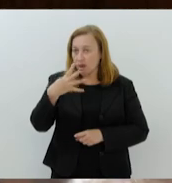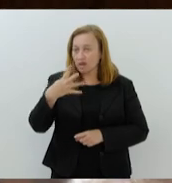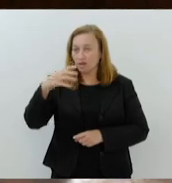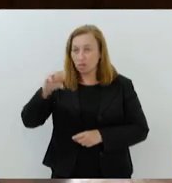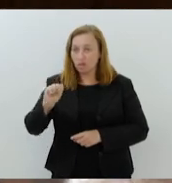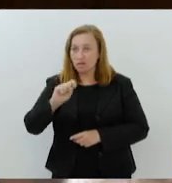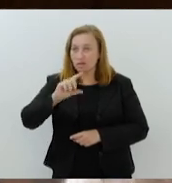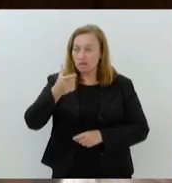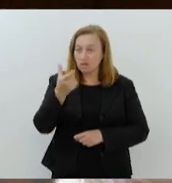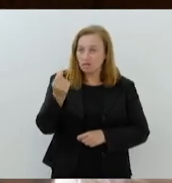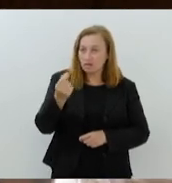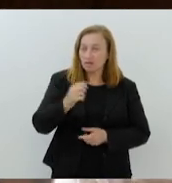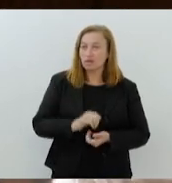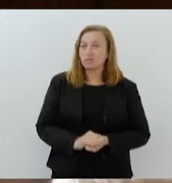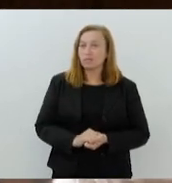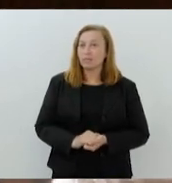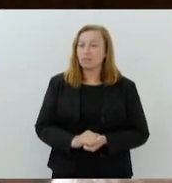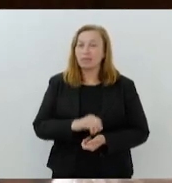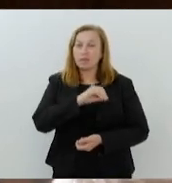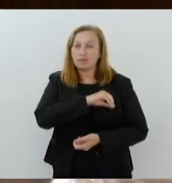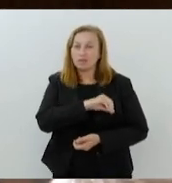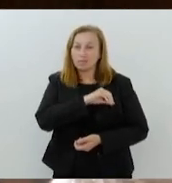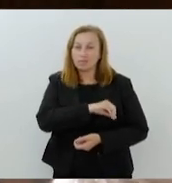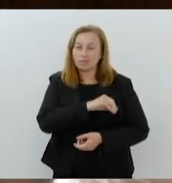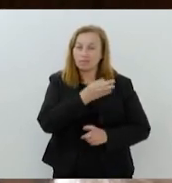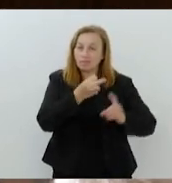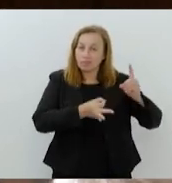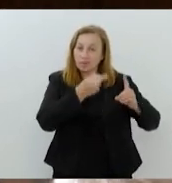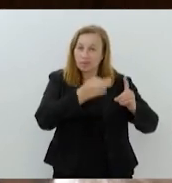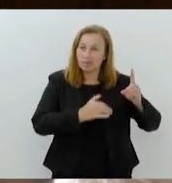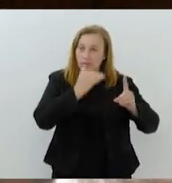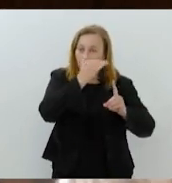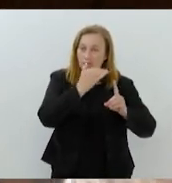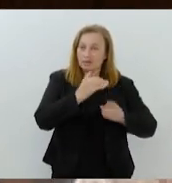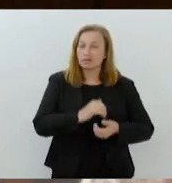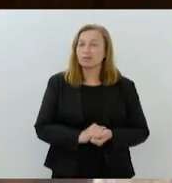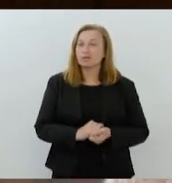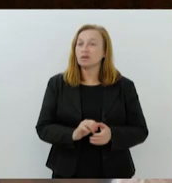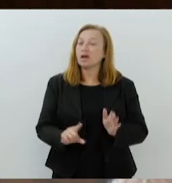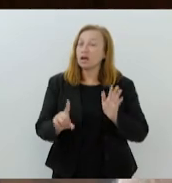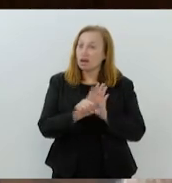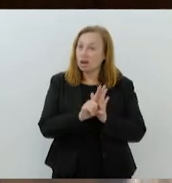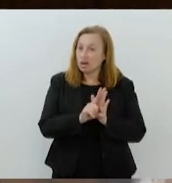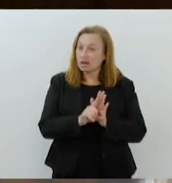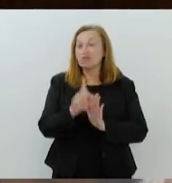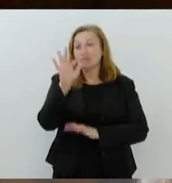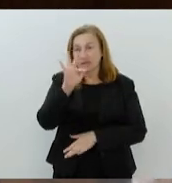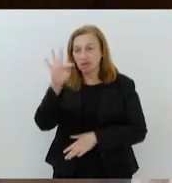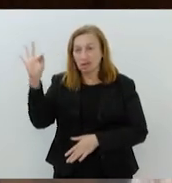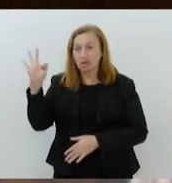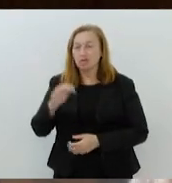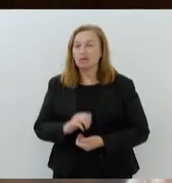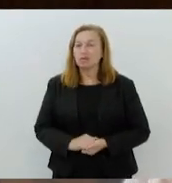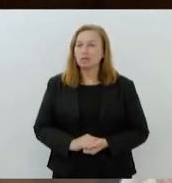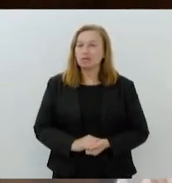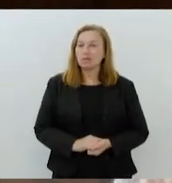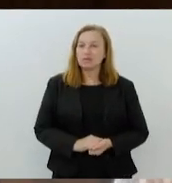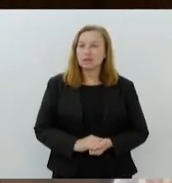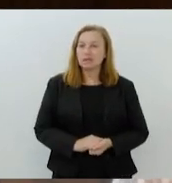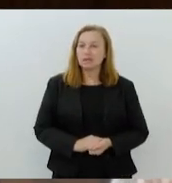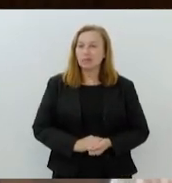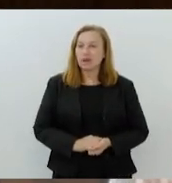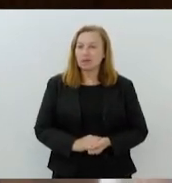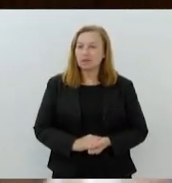R$ 798.448,20. A remuneração do desembargador, segundo lei federal,